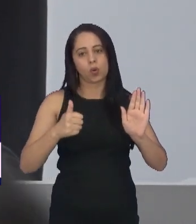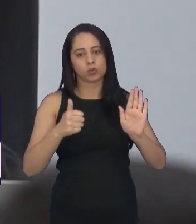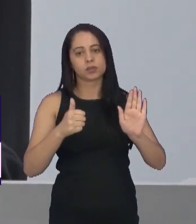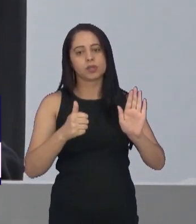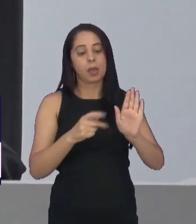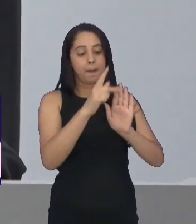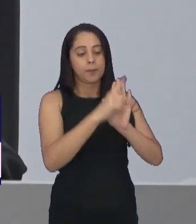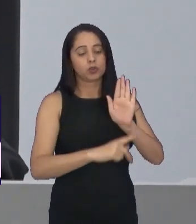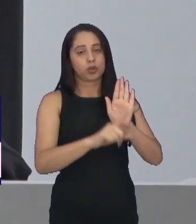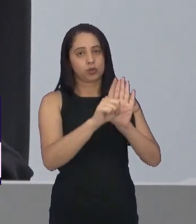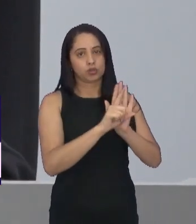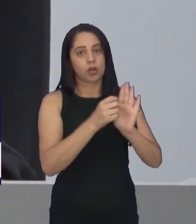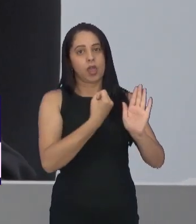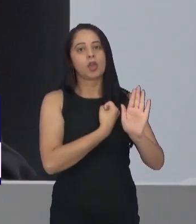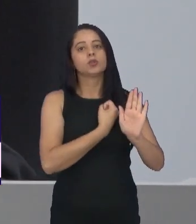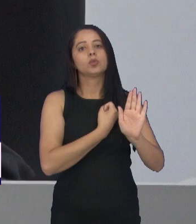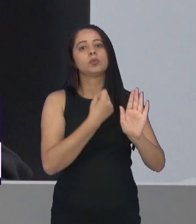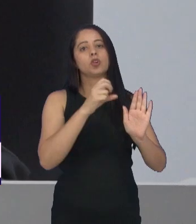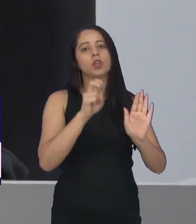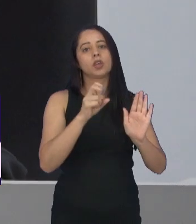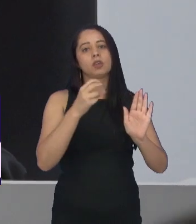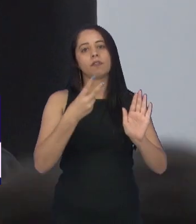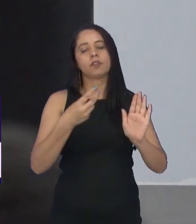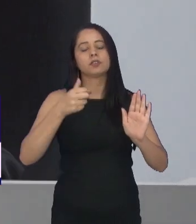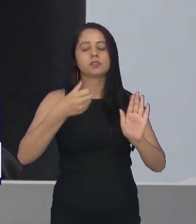11011/2021, projeto de lei número